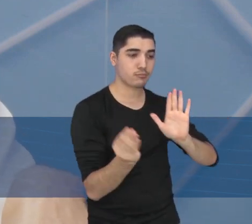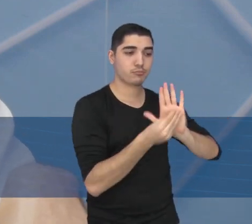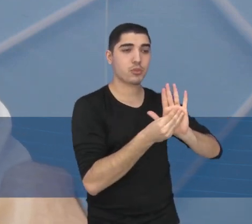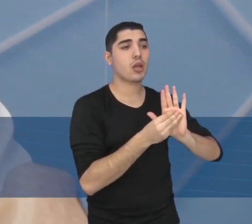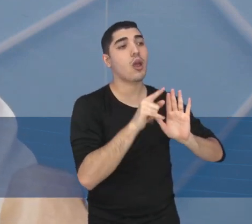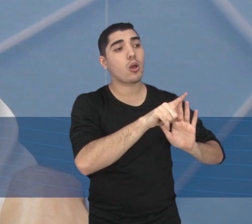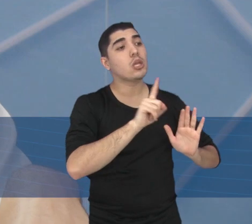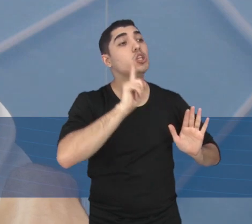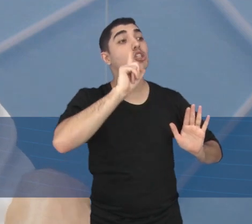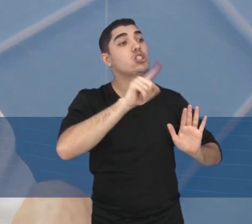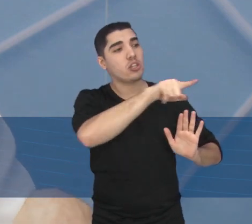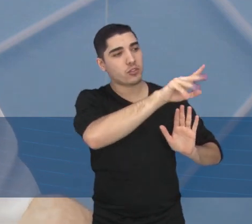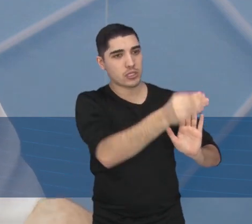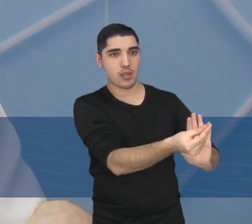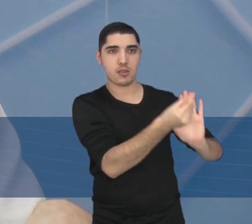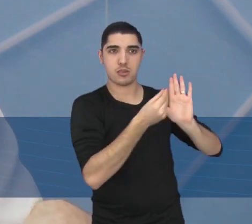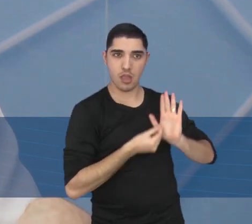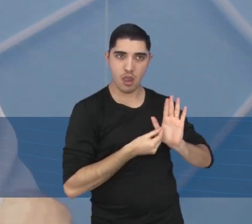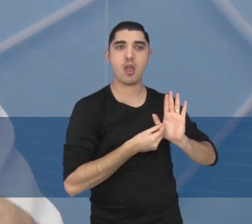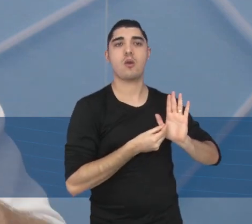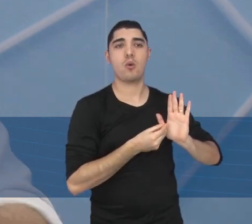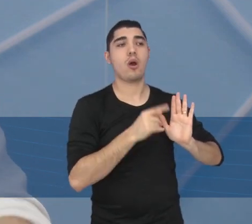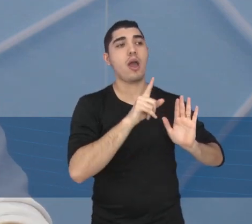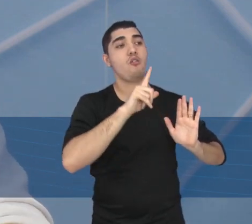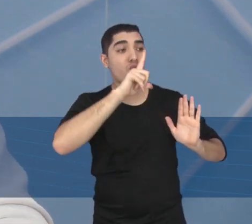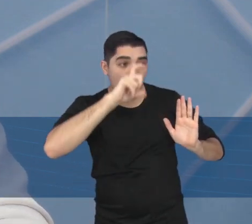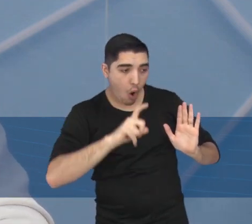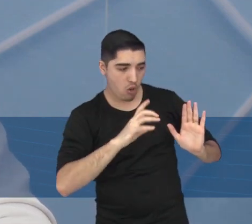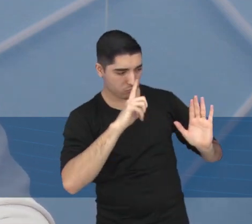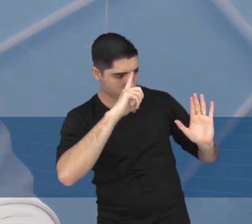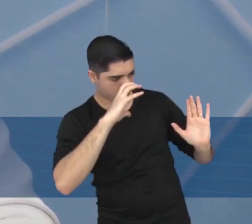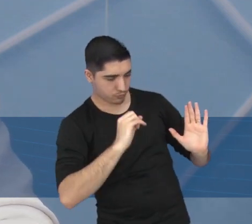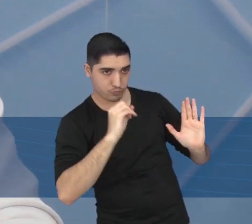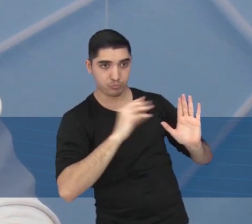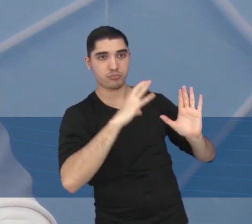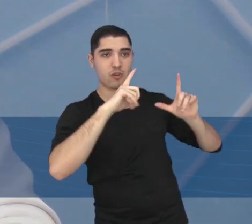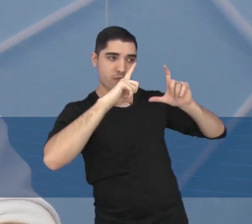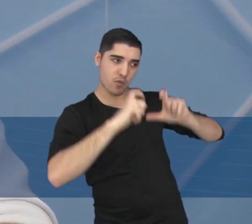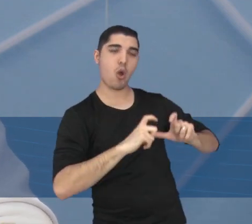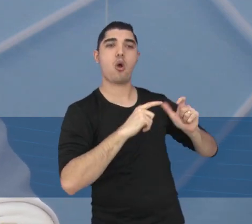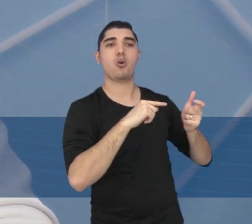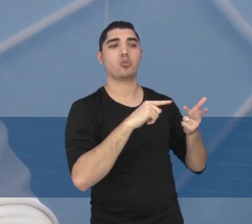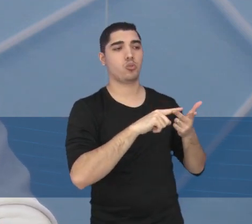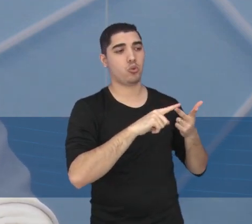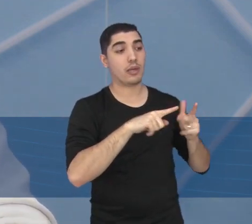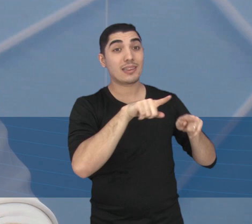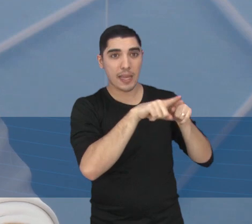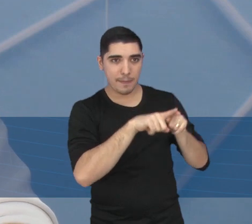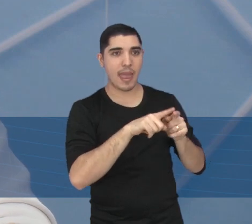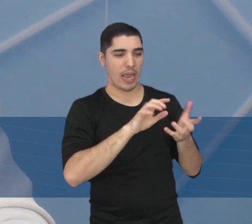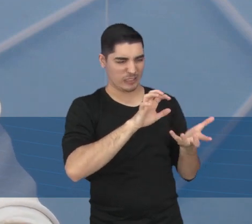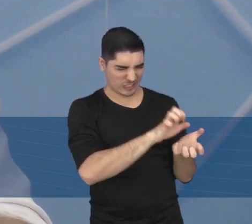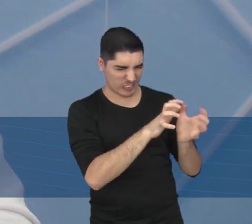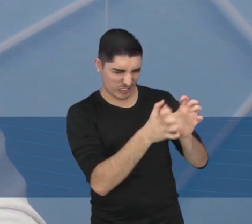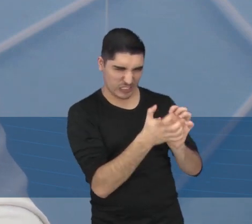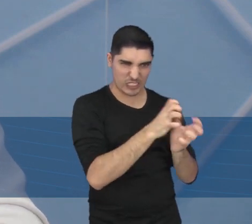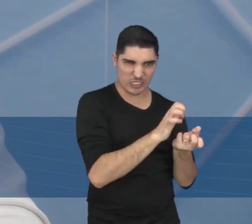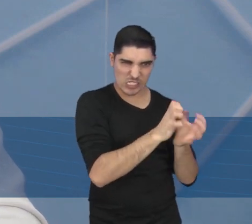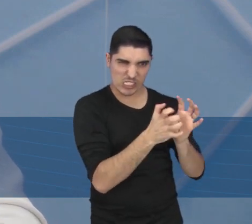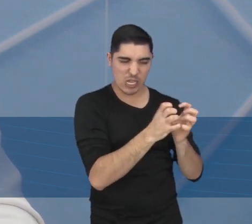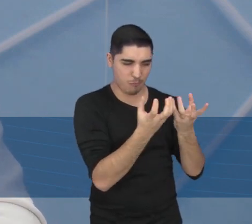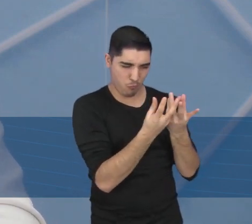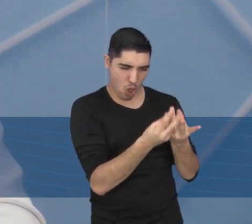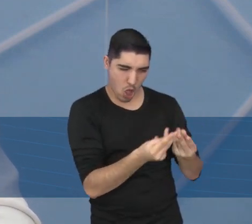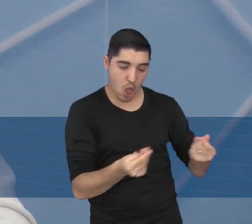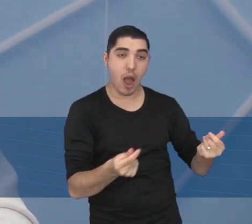foi entrada desse material, quando ele foi triado, fotos para evidenciar essa descaracterização do produto, inclusive a trituração,